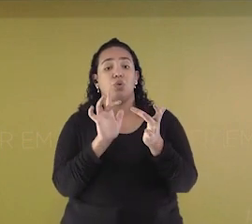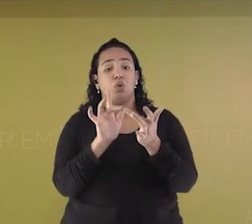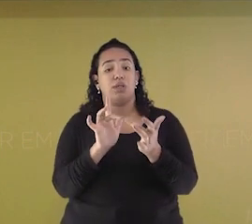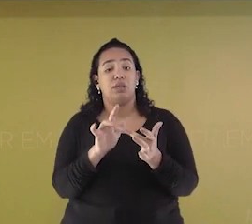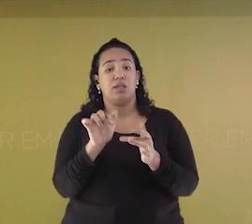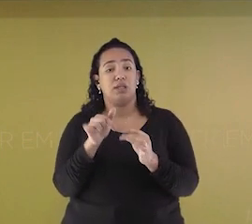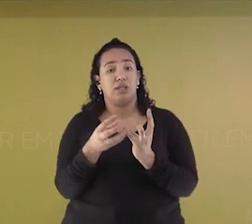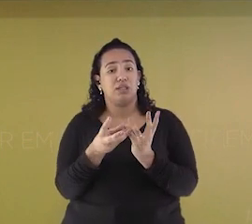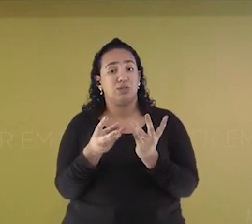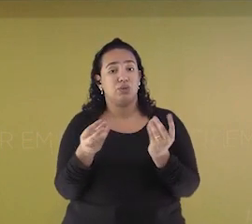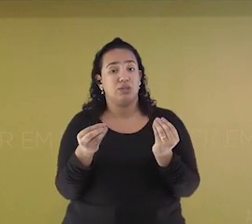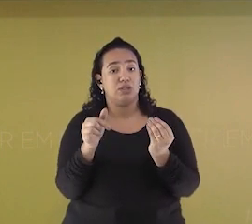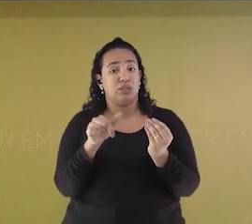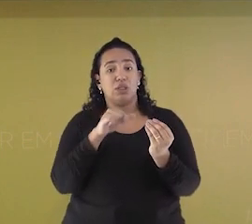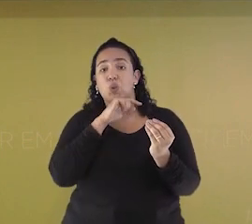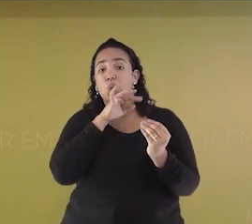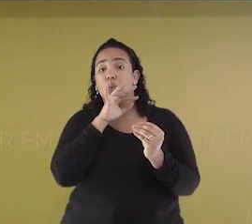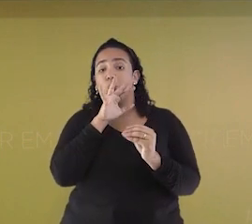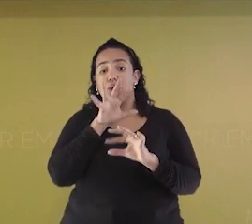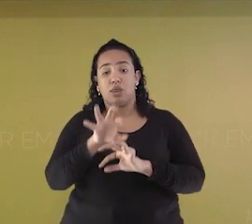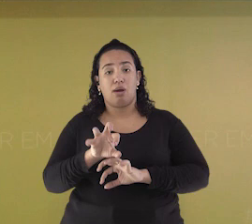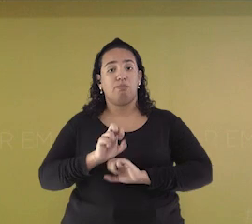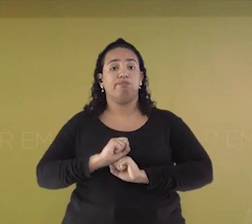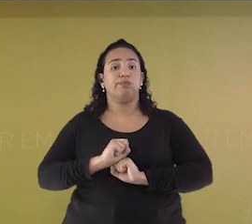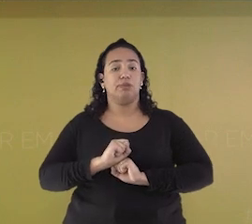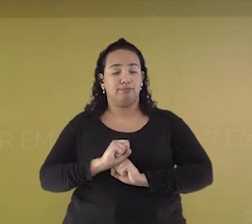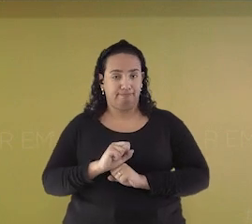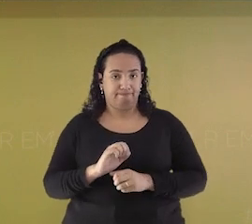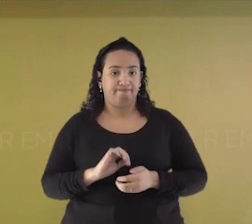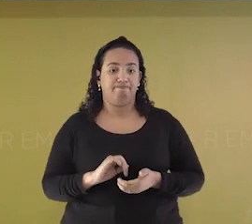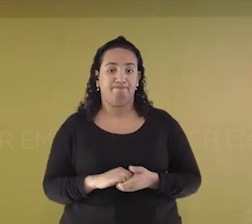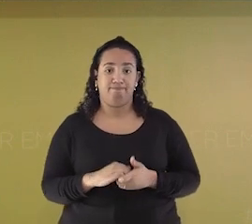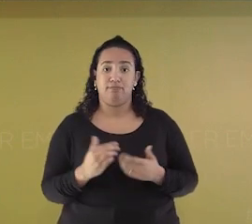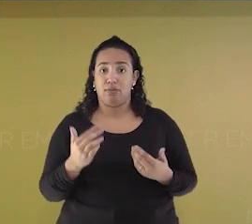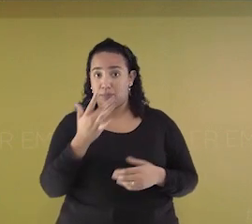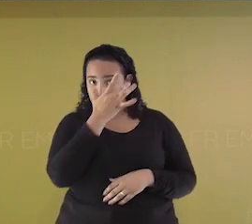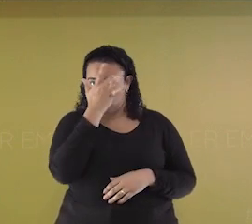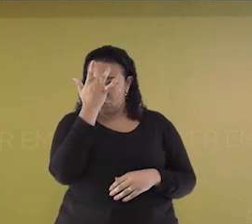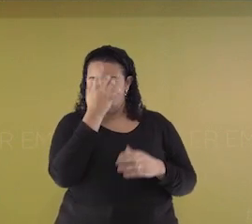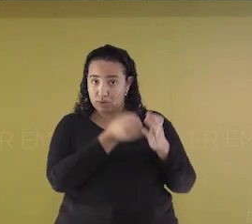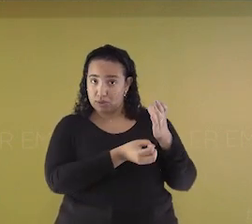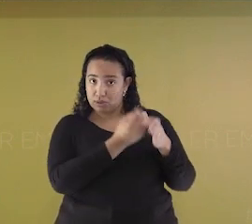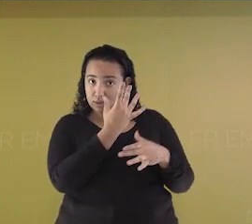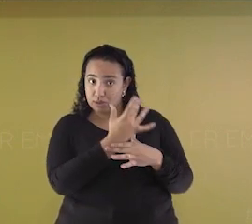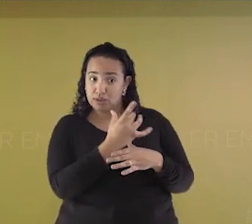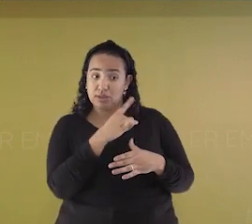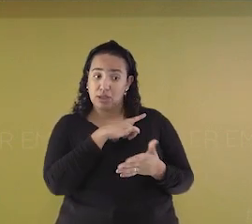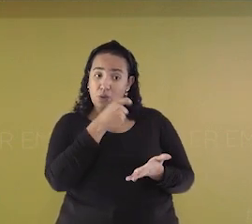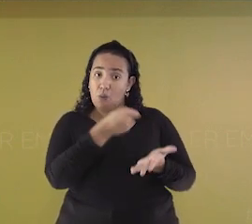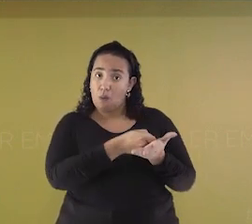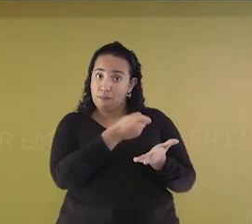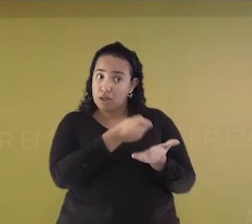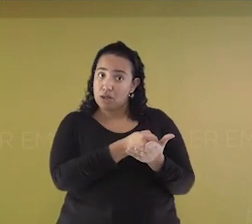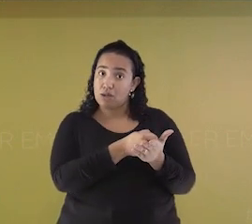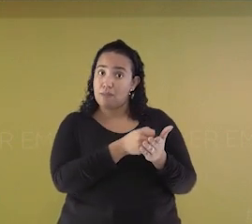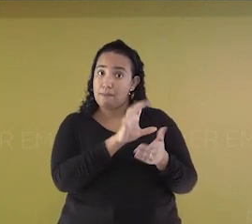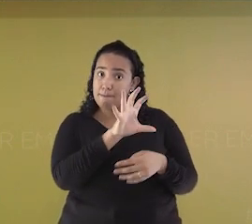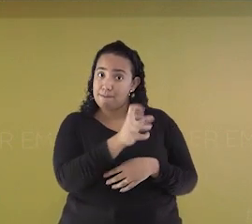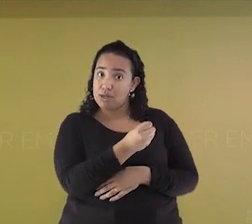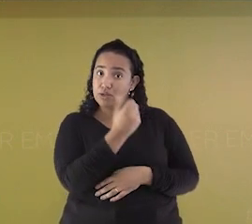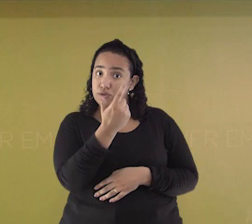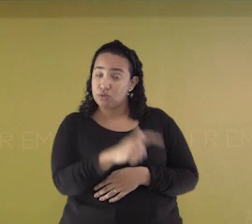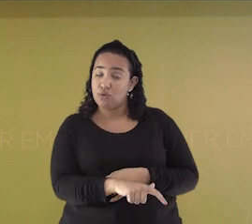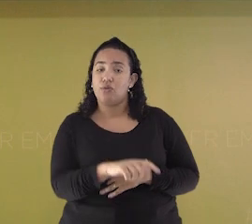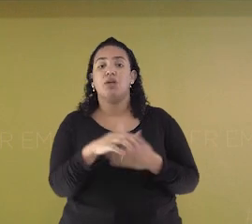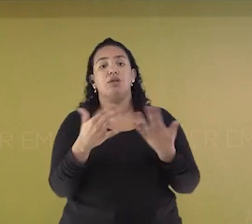tendo contato com essas substâncias tóxicas. O fabricante tem o dever de recolher. Então, às vezes,